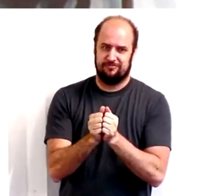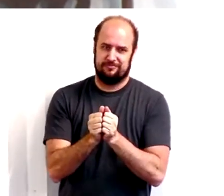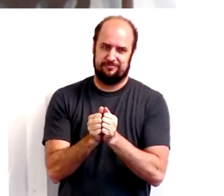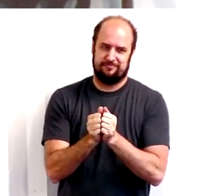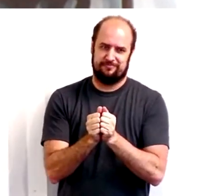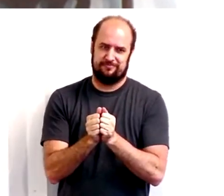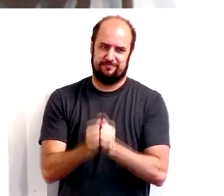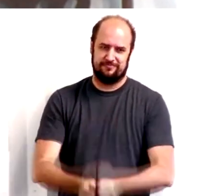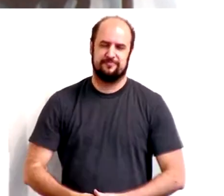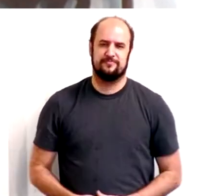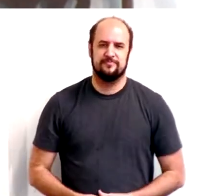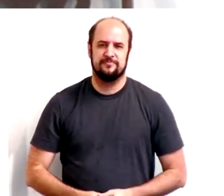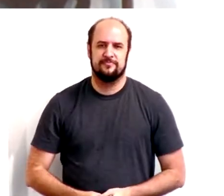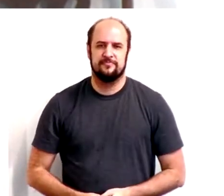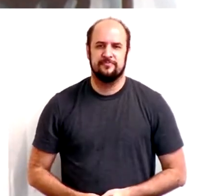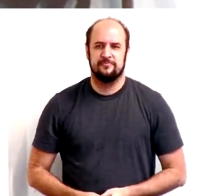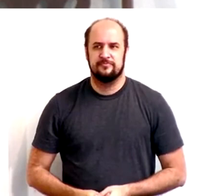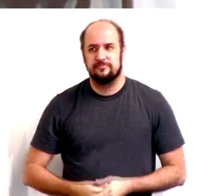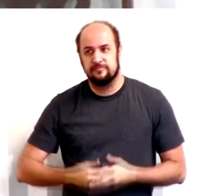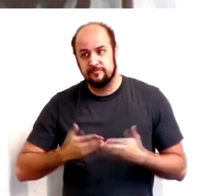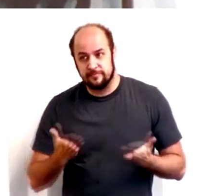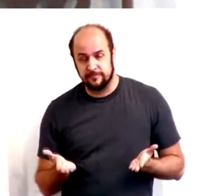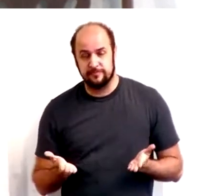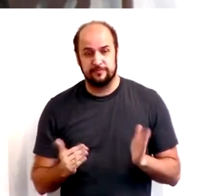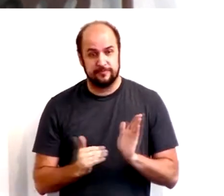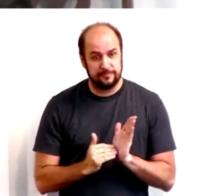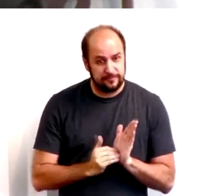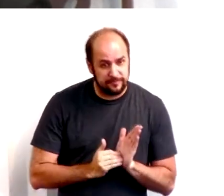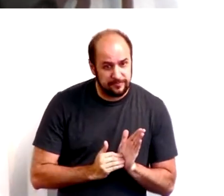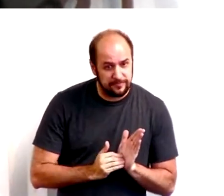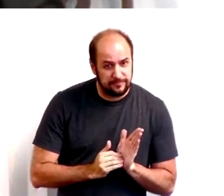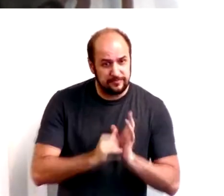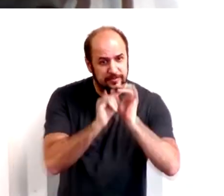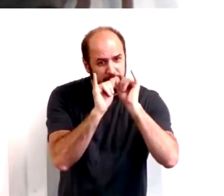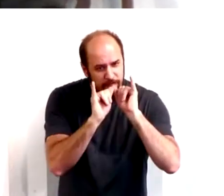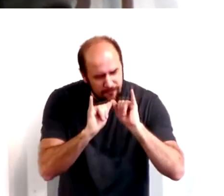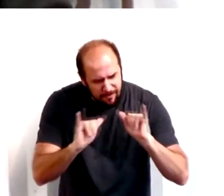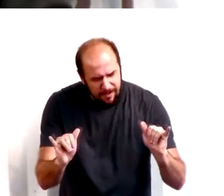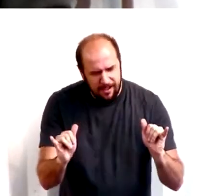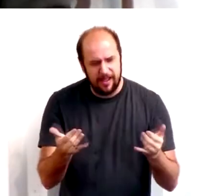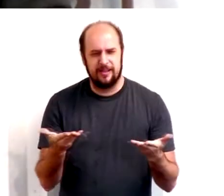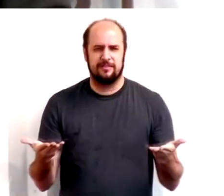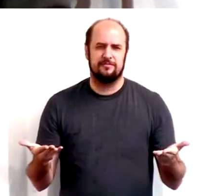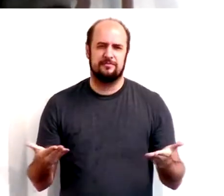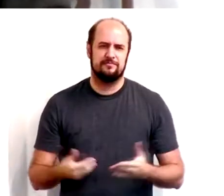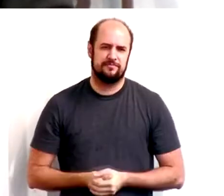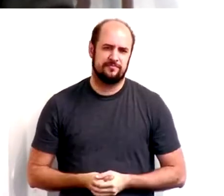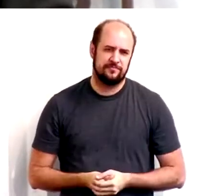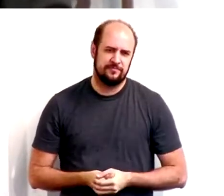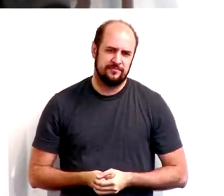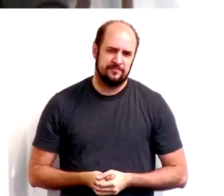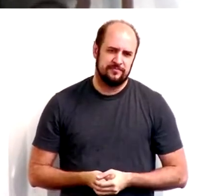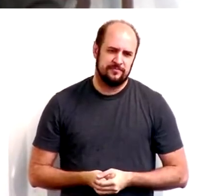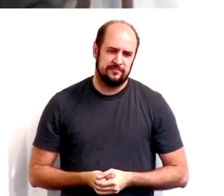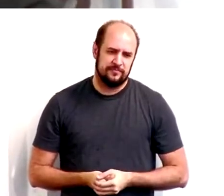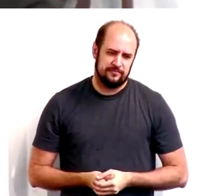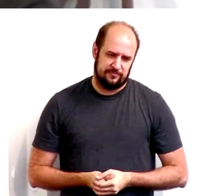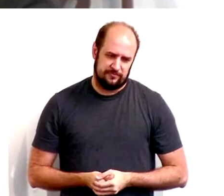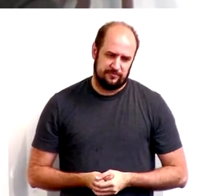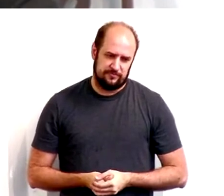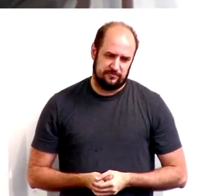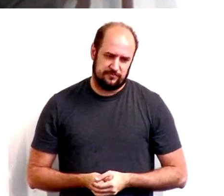juntos. E por fim, quero dizer para vocês que